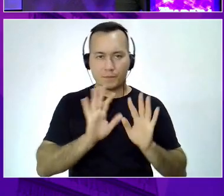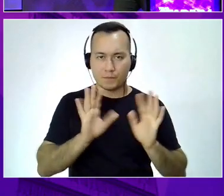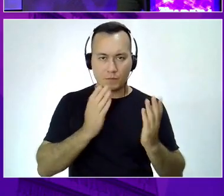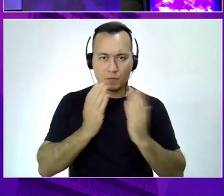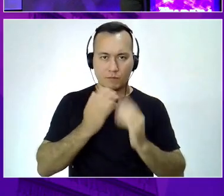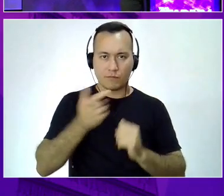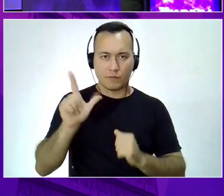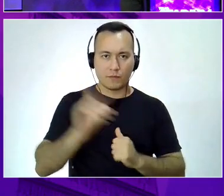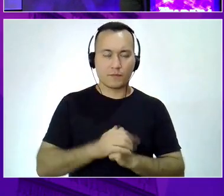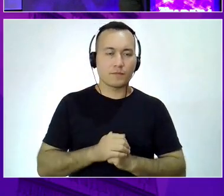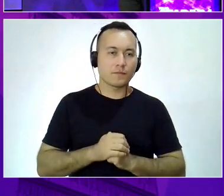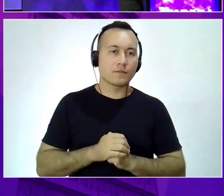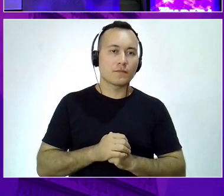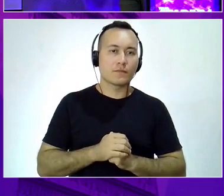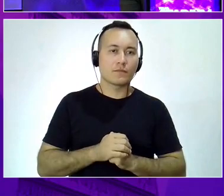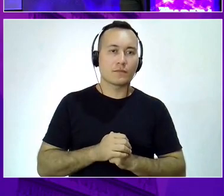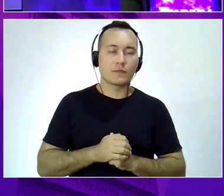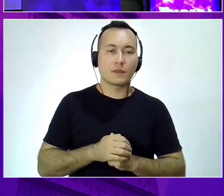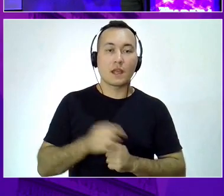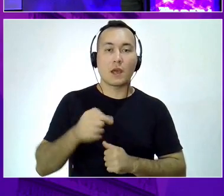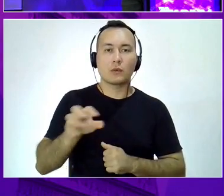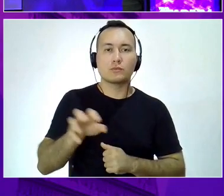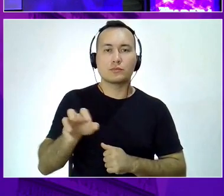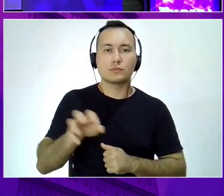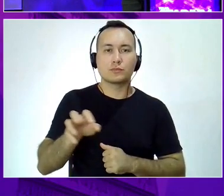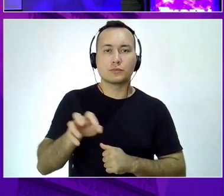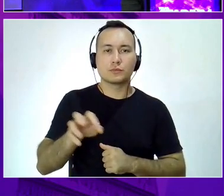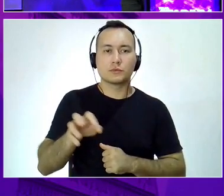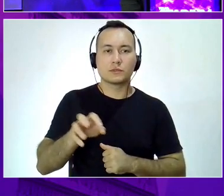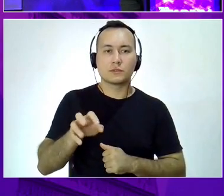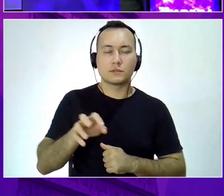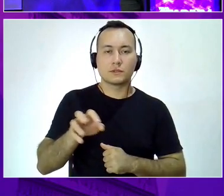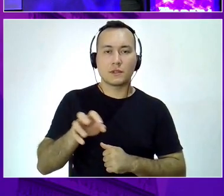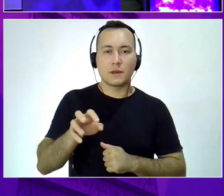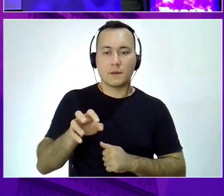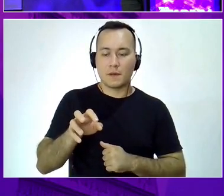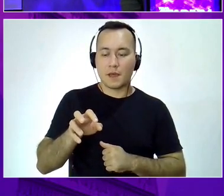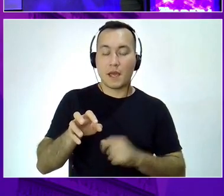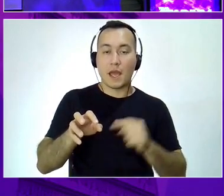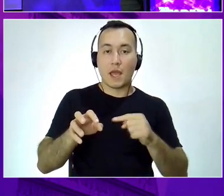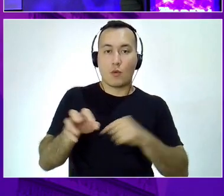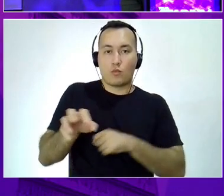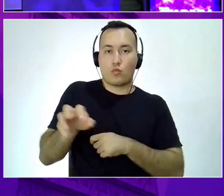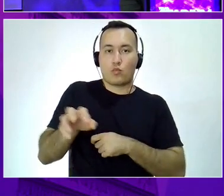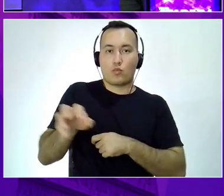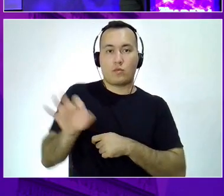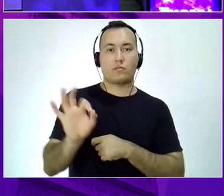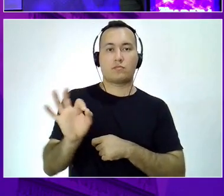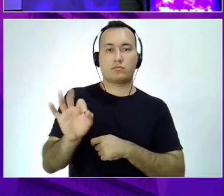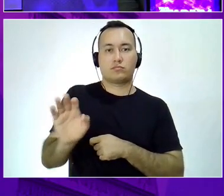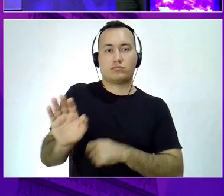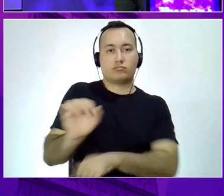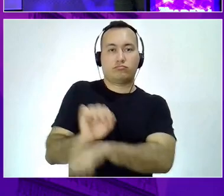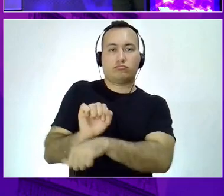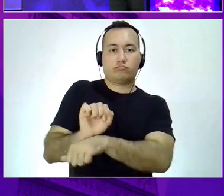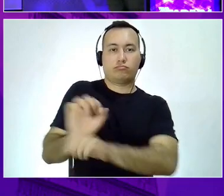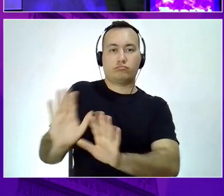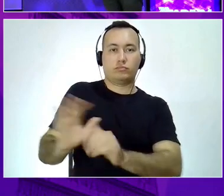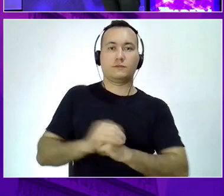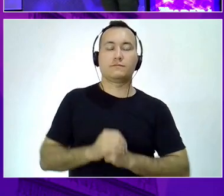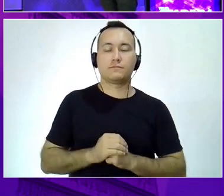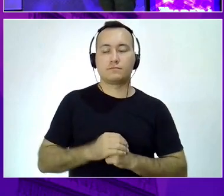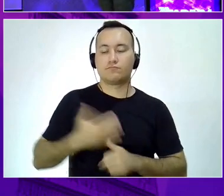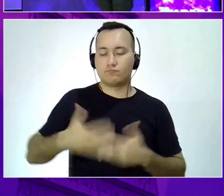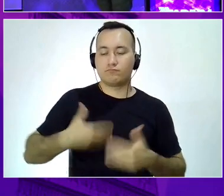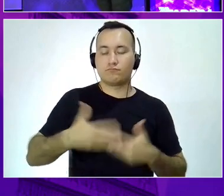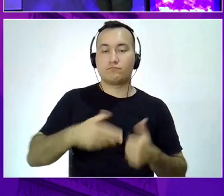mexer o mouse, tá ausente. Tem uma ferramenta chamada Move Mouse, que é um ratinho assim, ó. Eu vou dar dica, mas eu vou